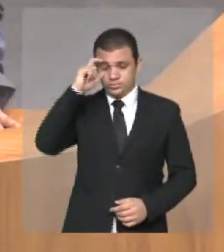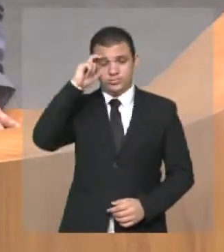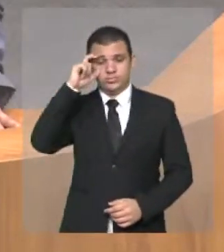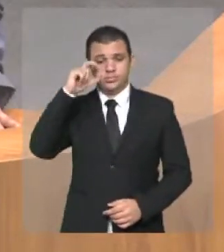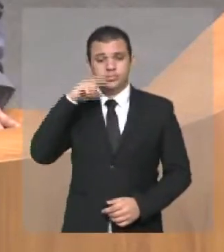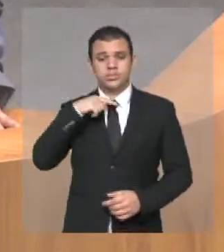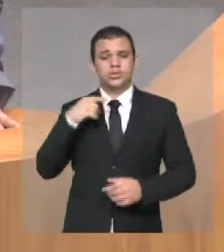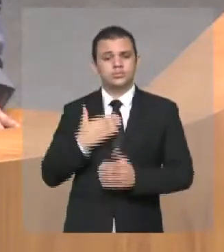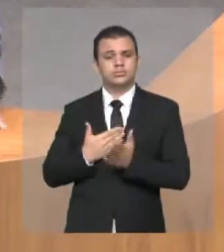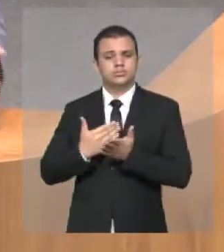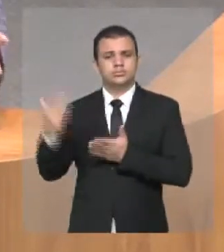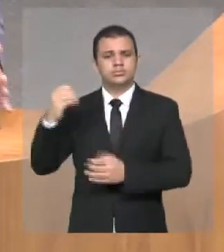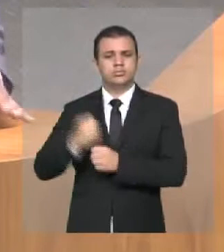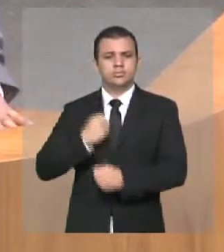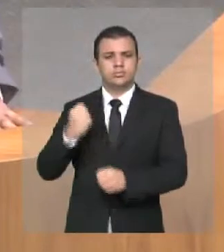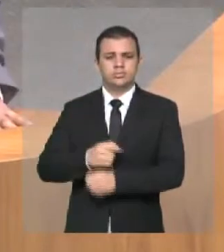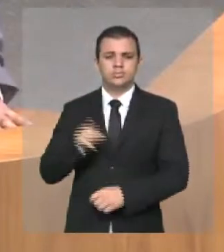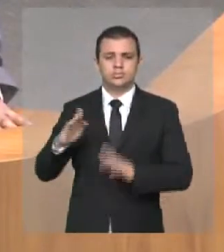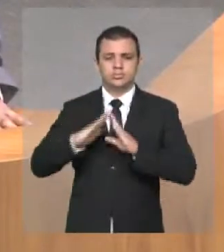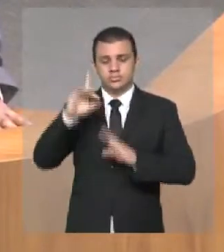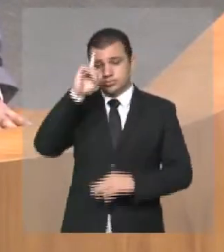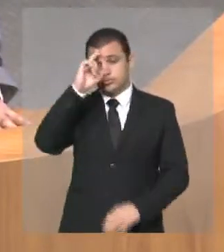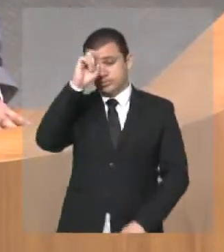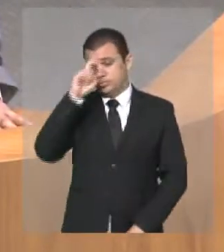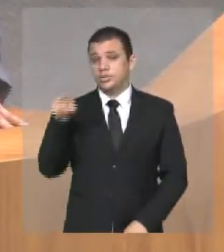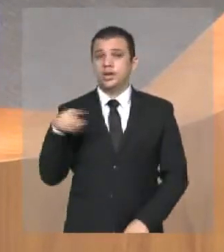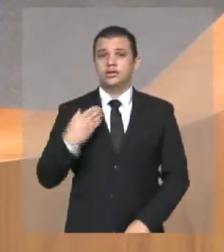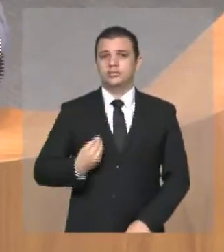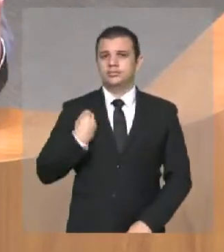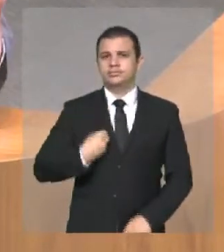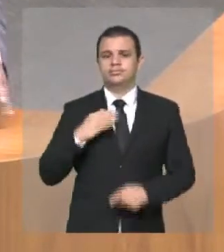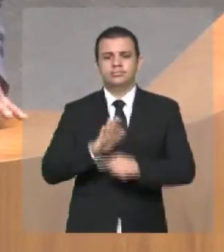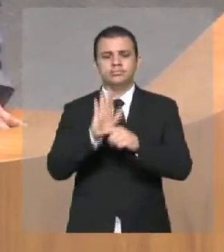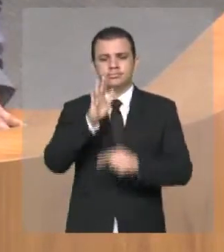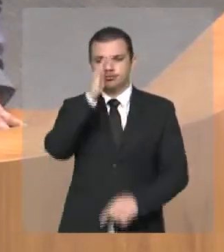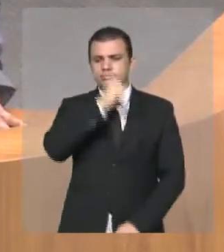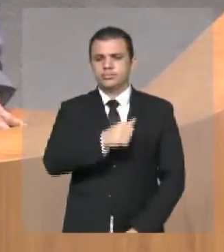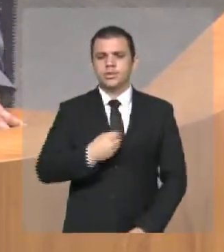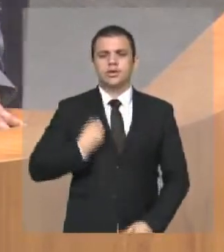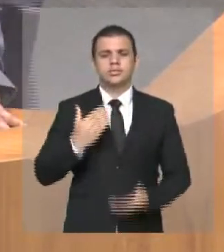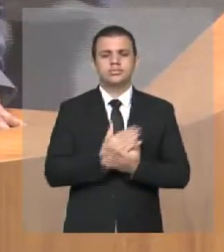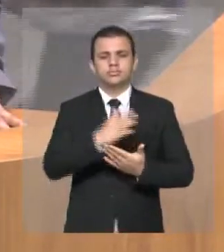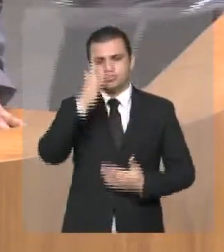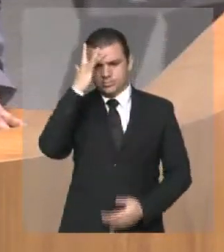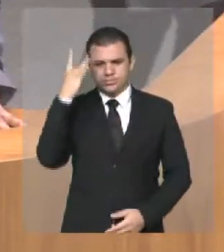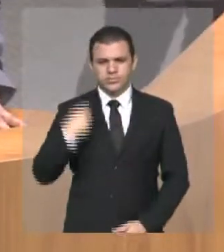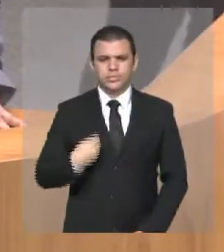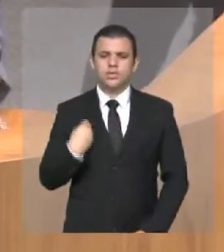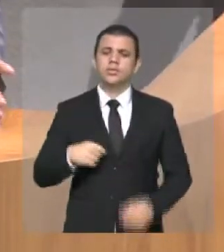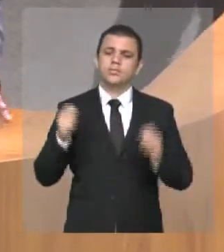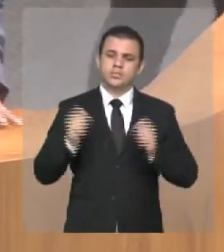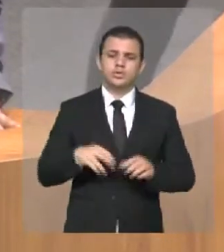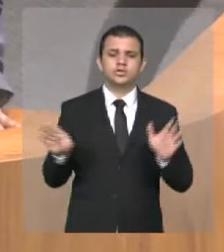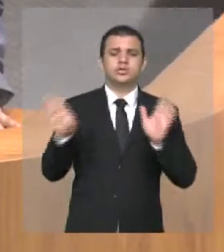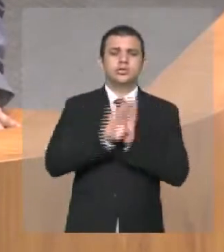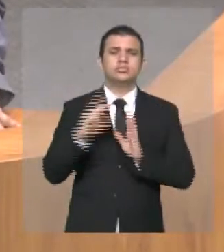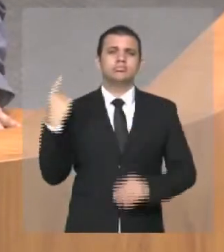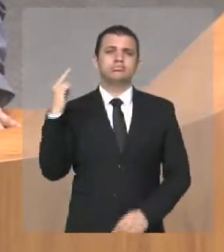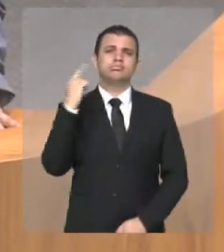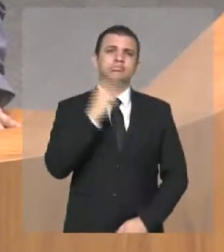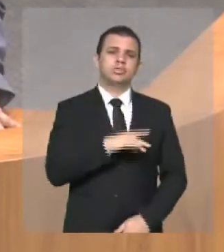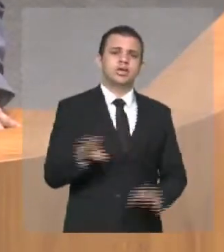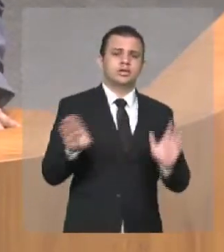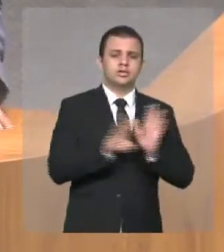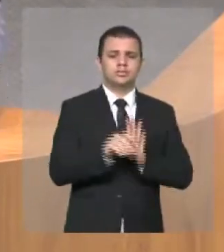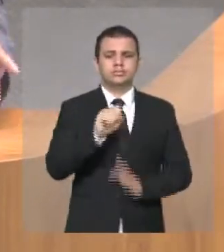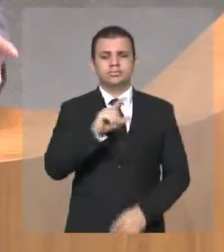e está ali para salvar vidas, vidas essas de pessoas que até chegar aqui na nossa capital seria muito longe, e hoje, graças